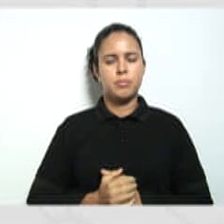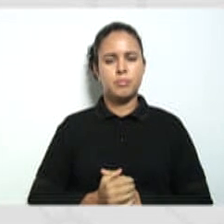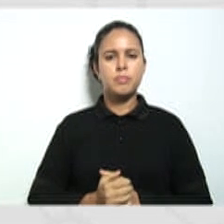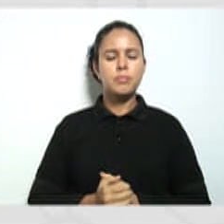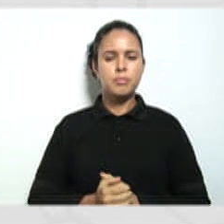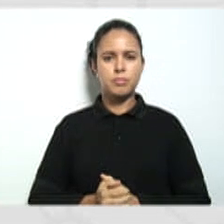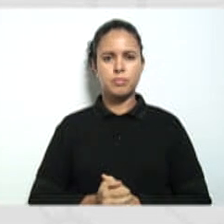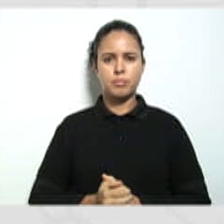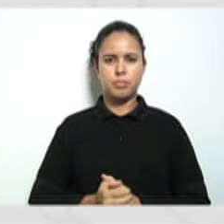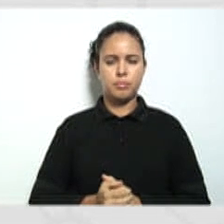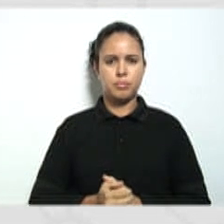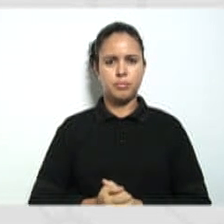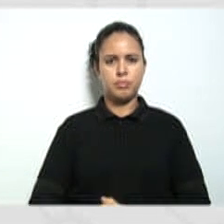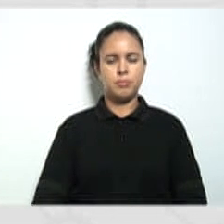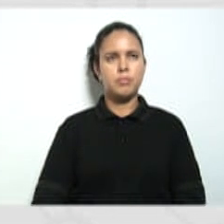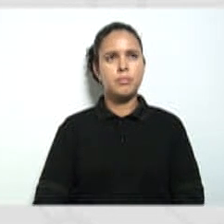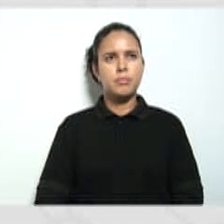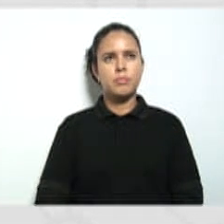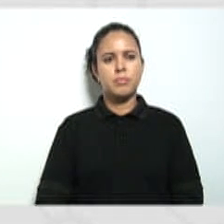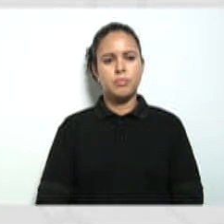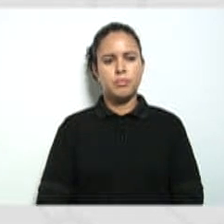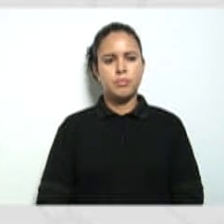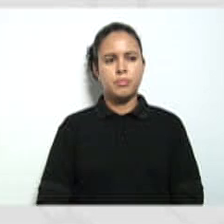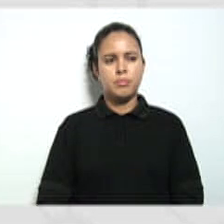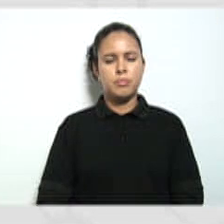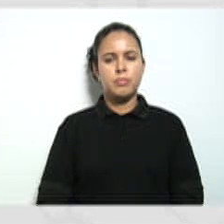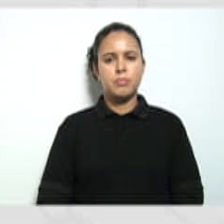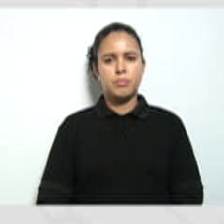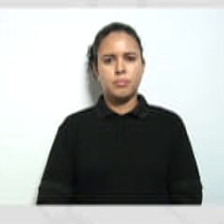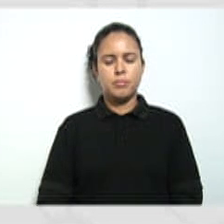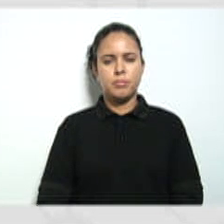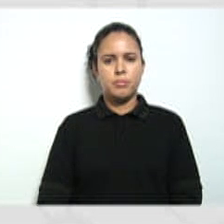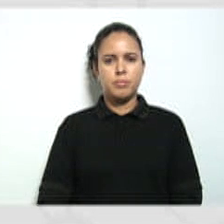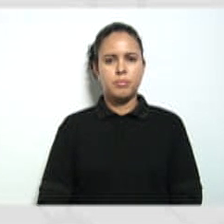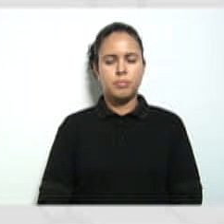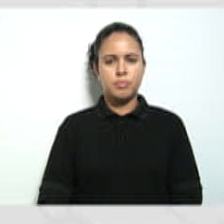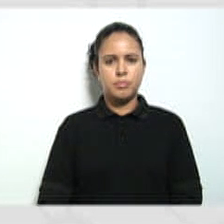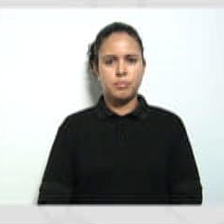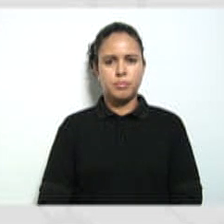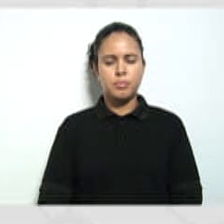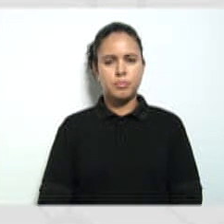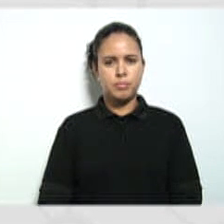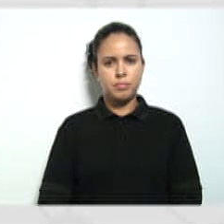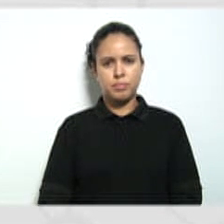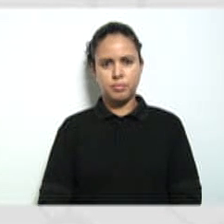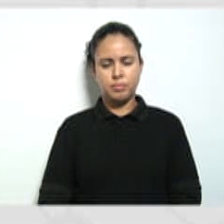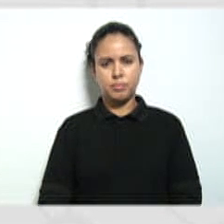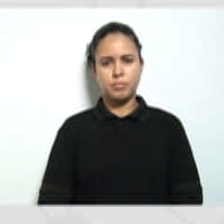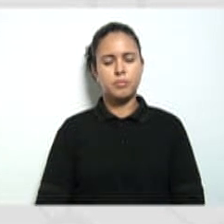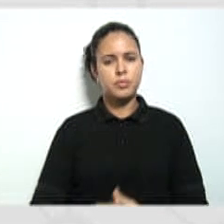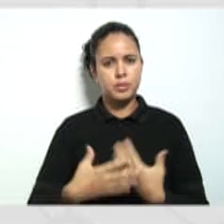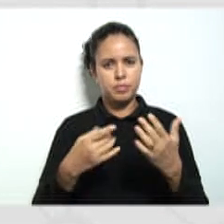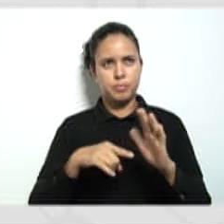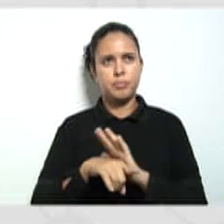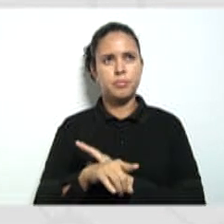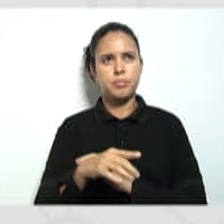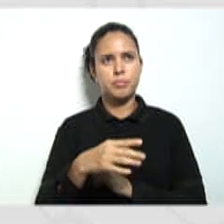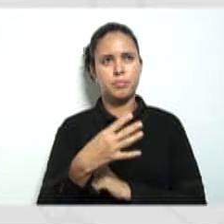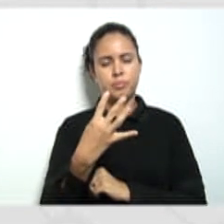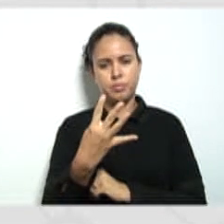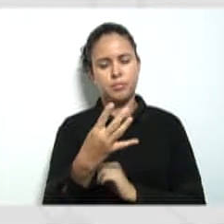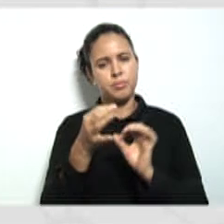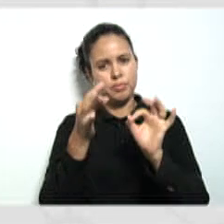né? D, mineral, estamos tratando aqui deste ramo. Questão número 4, então, resposta